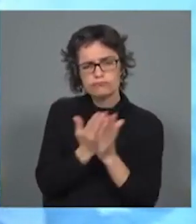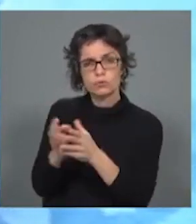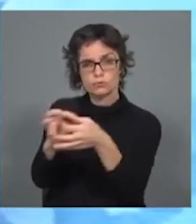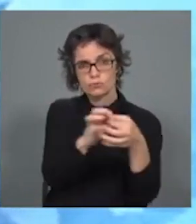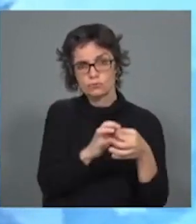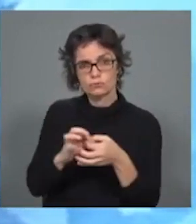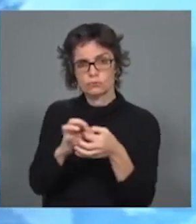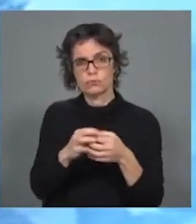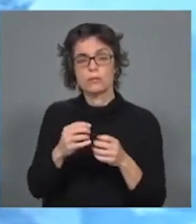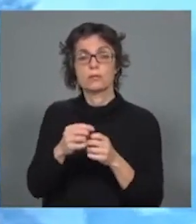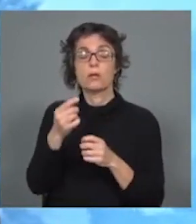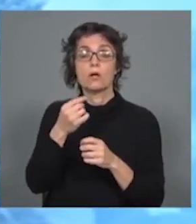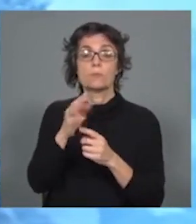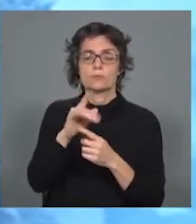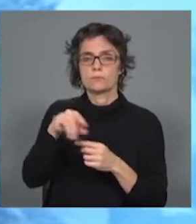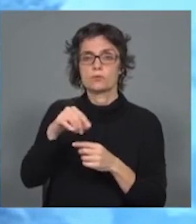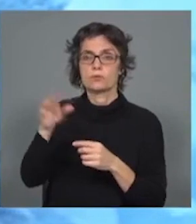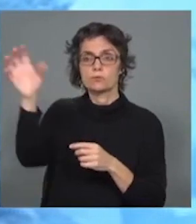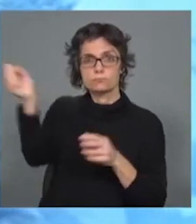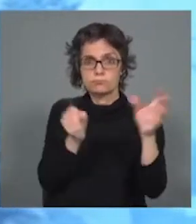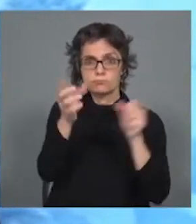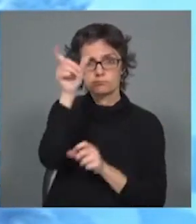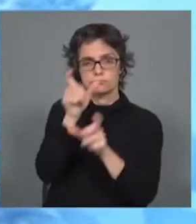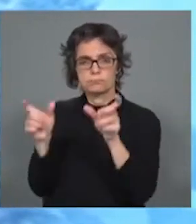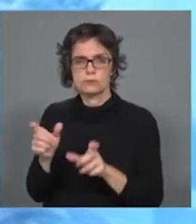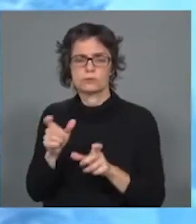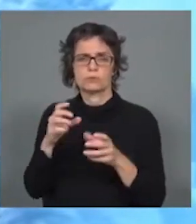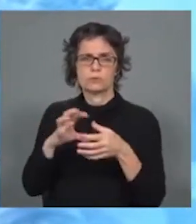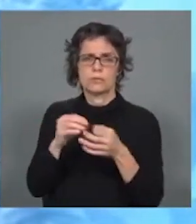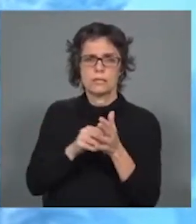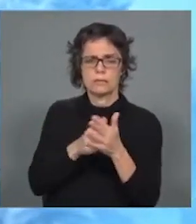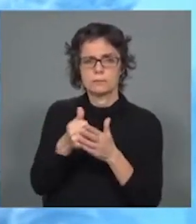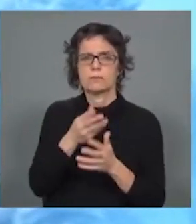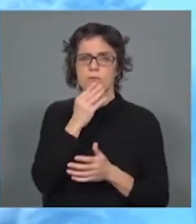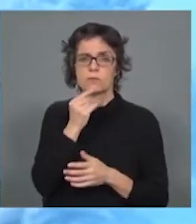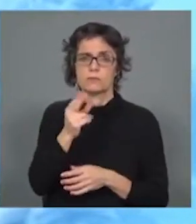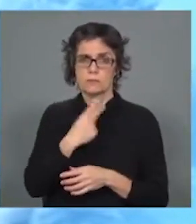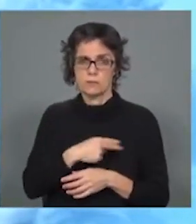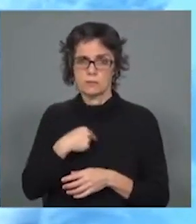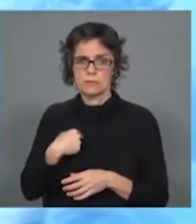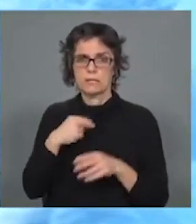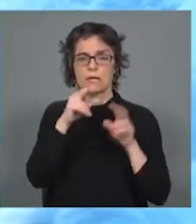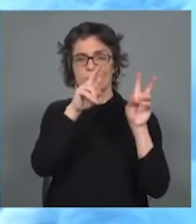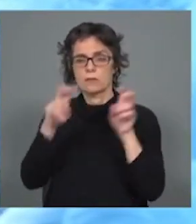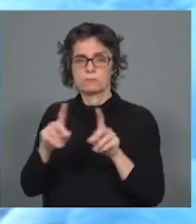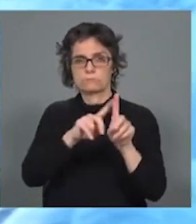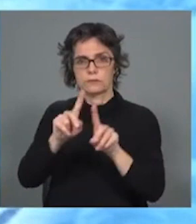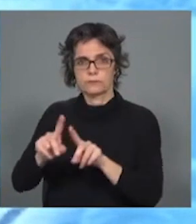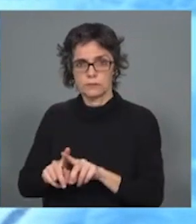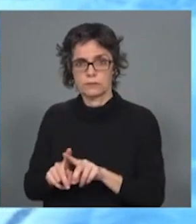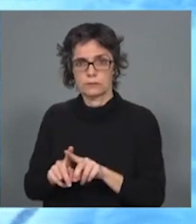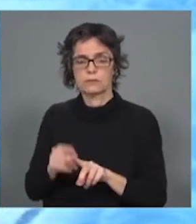biblistas, seja judeus, sejam cristãos, sobre alguns temas. Temos